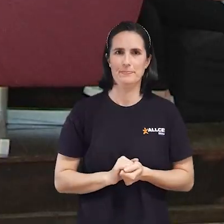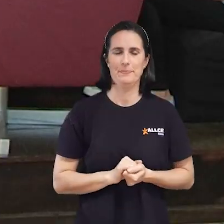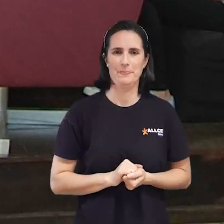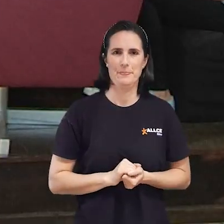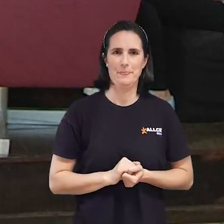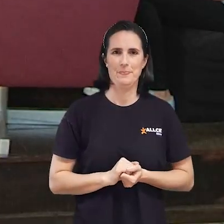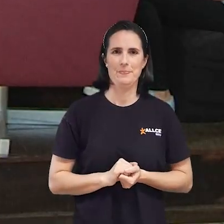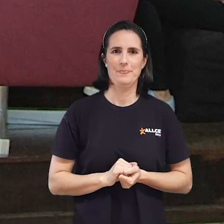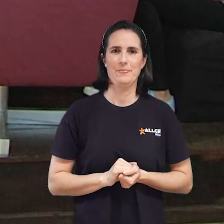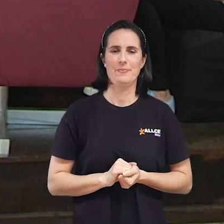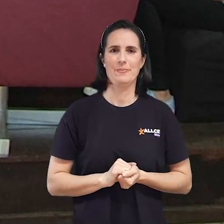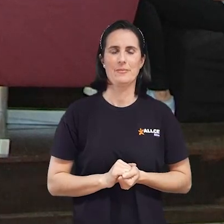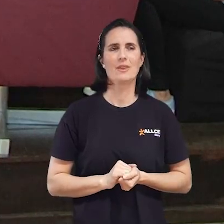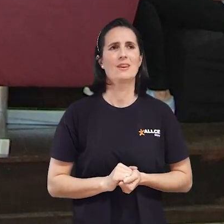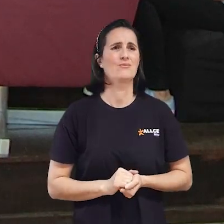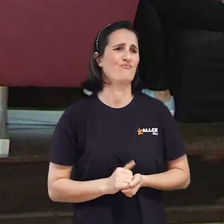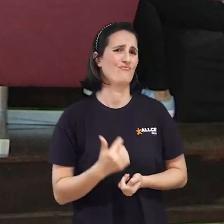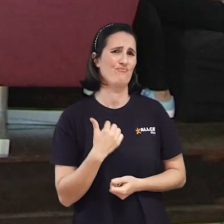aluno.